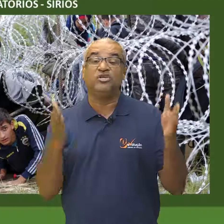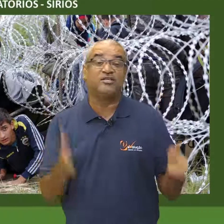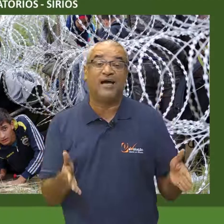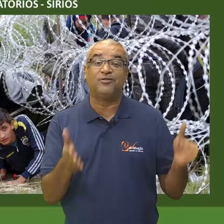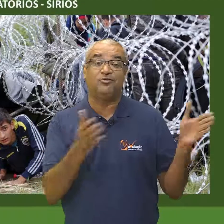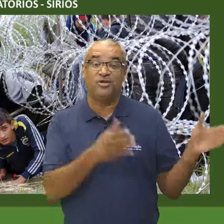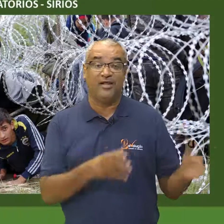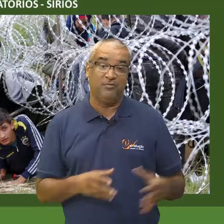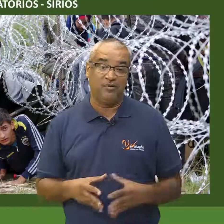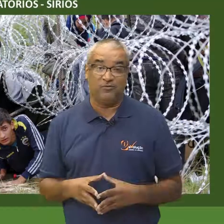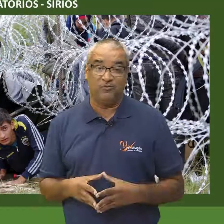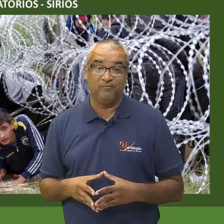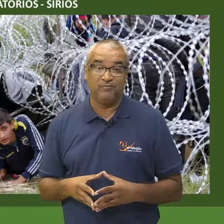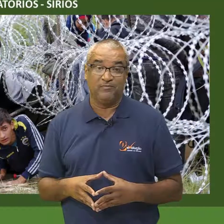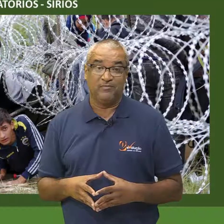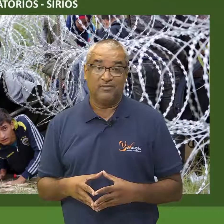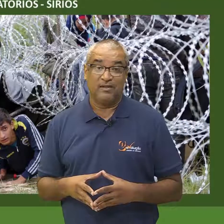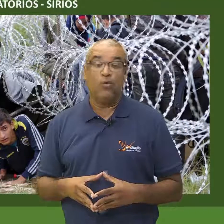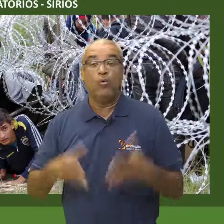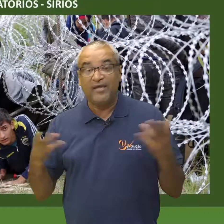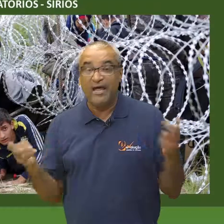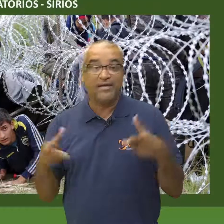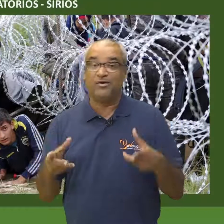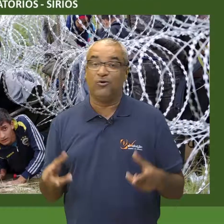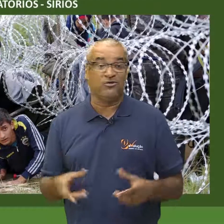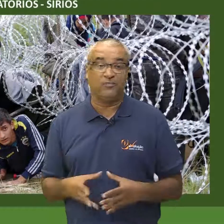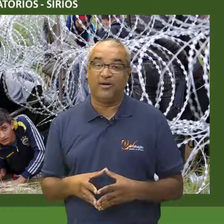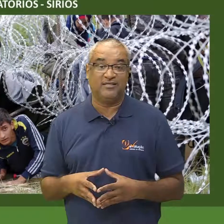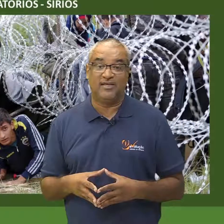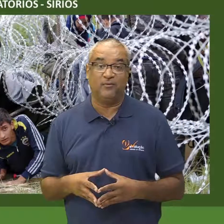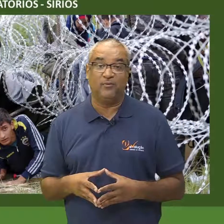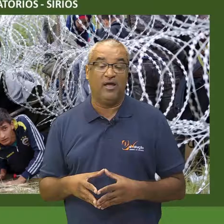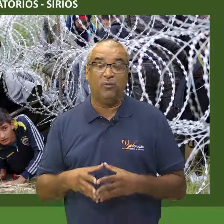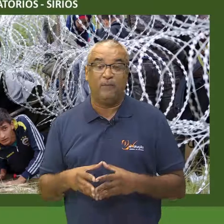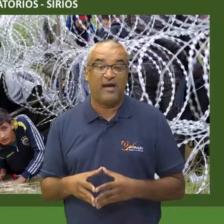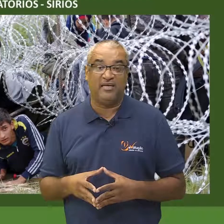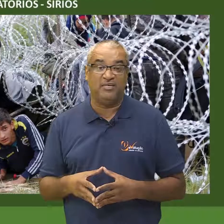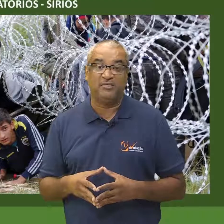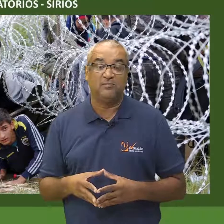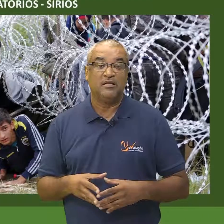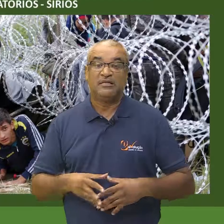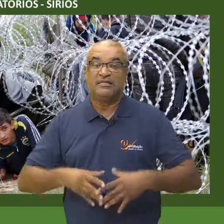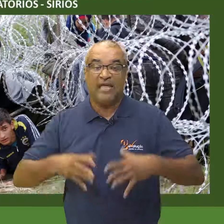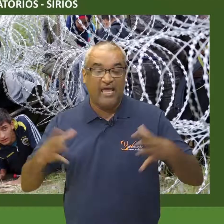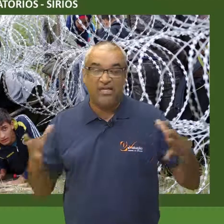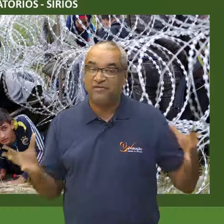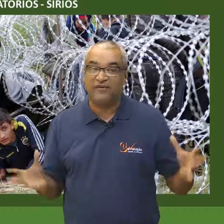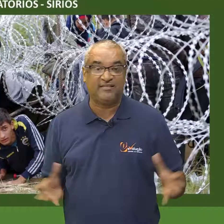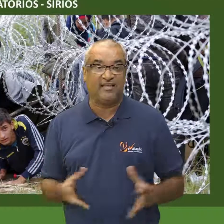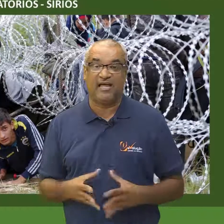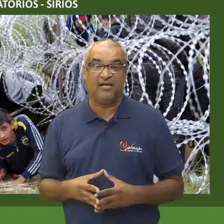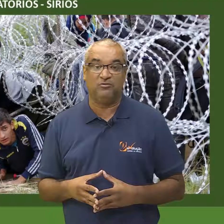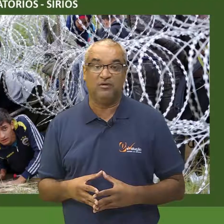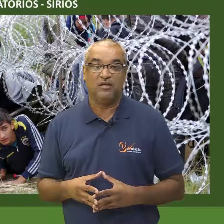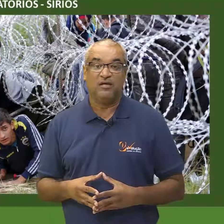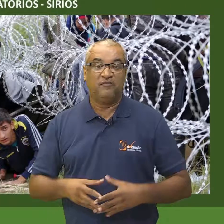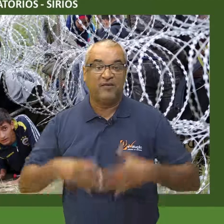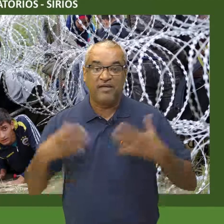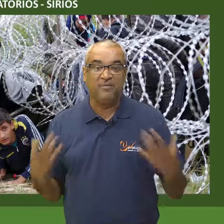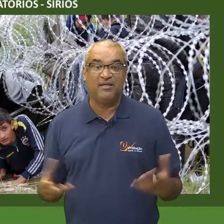chamado Estado Islâmico. O Iraque hoje, por exemplo, é um país